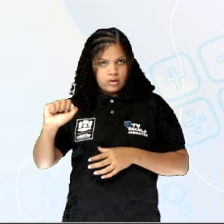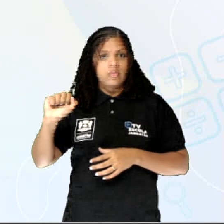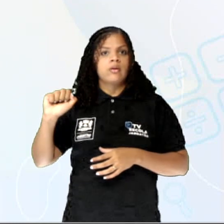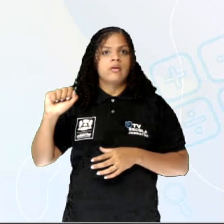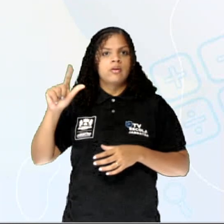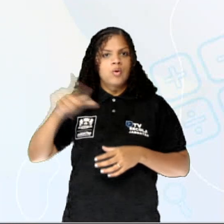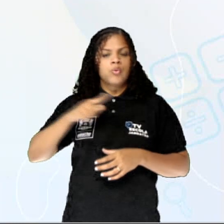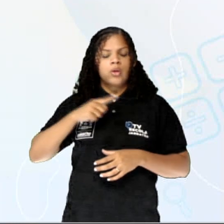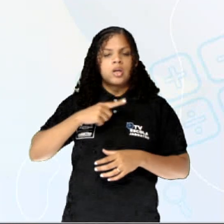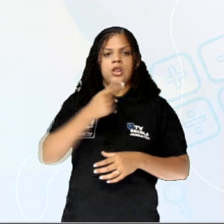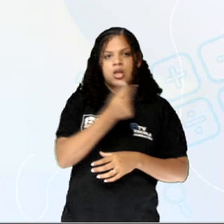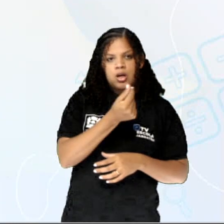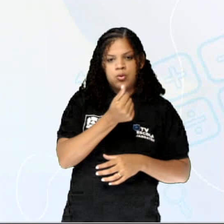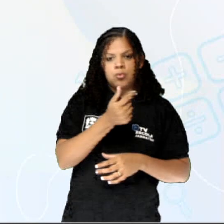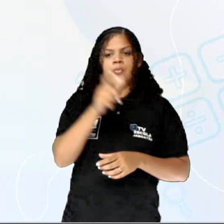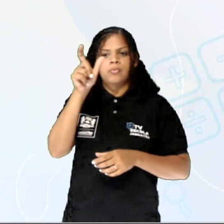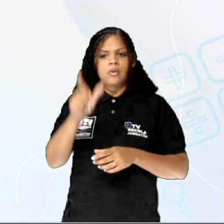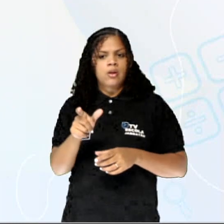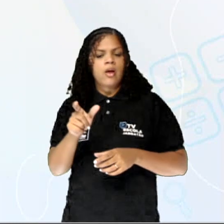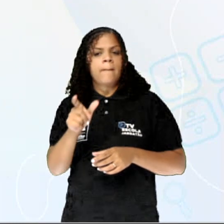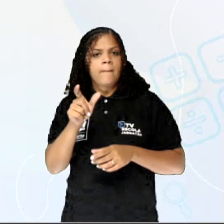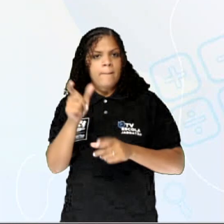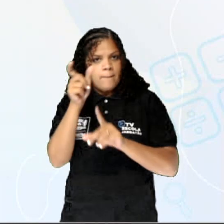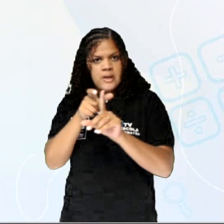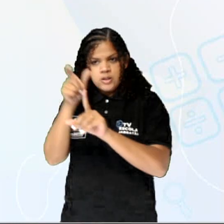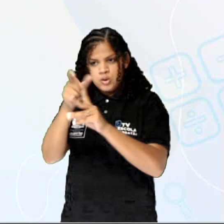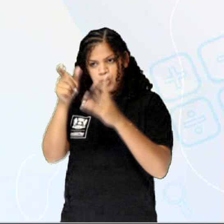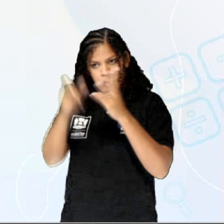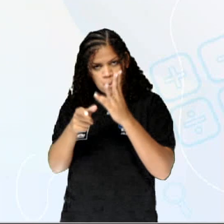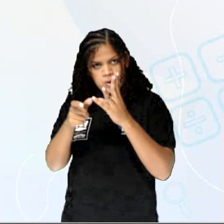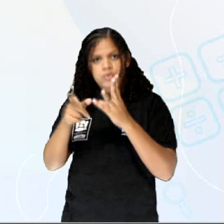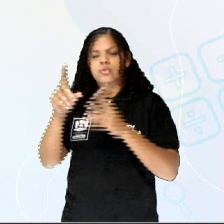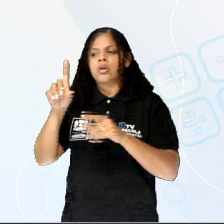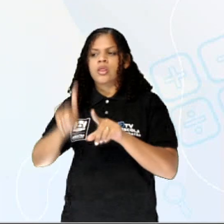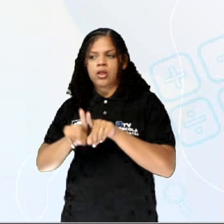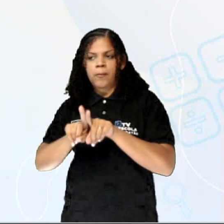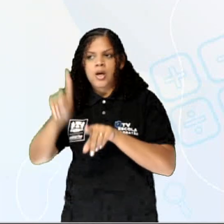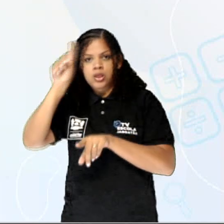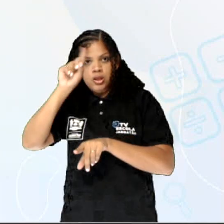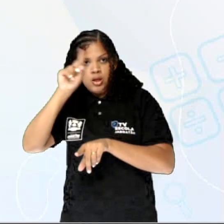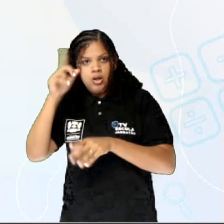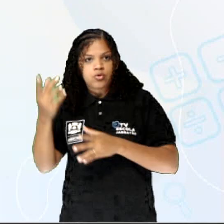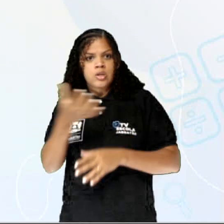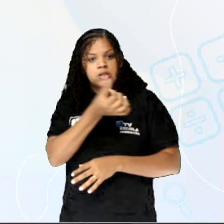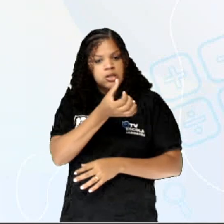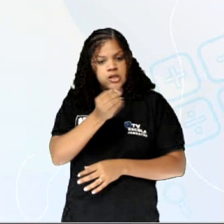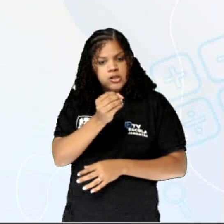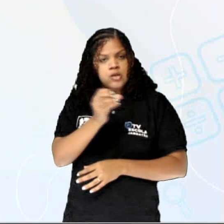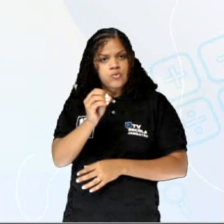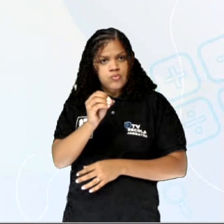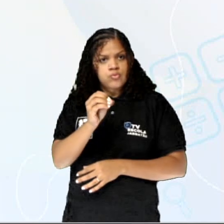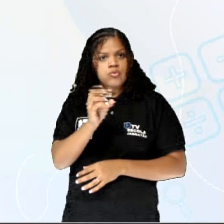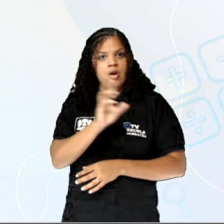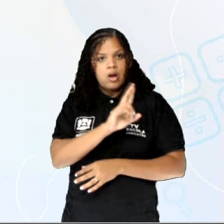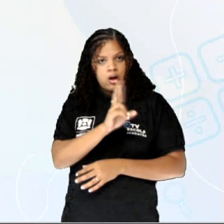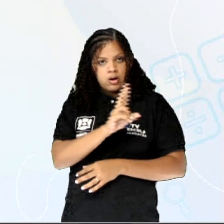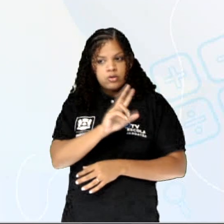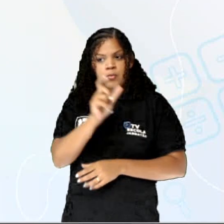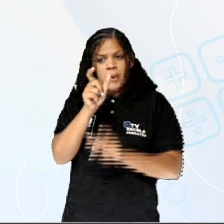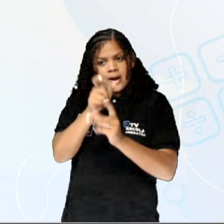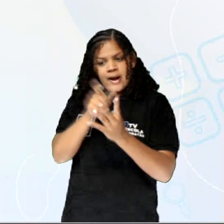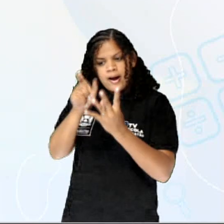é diferente, através de sorteio. Mas tenha certeza que pelo menos uma questão de regra de 3 você vai ter na sua prova, tá